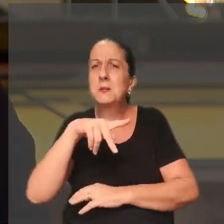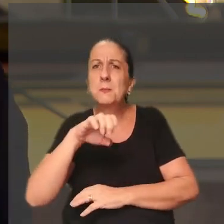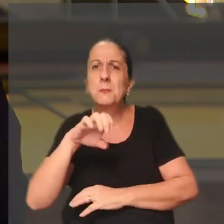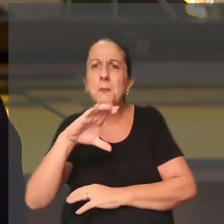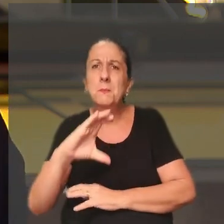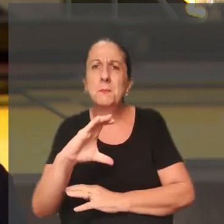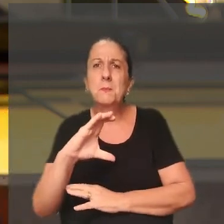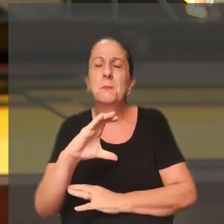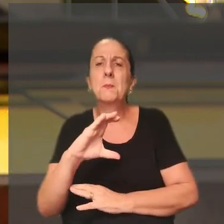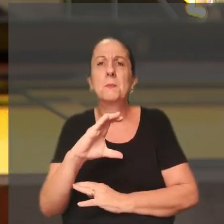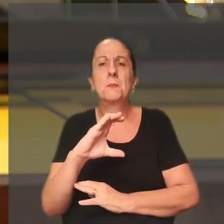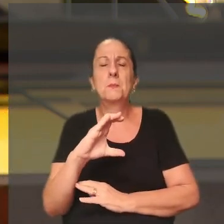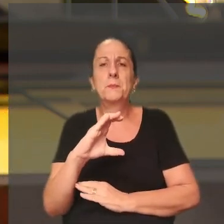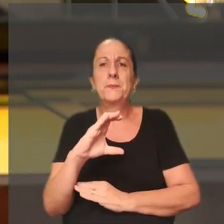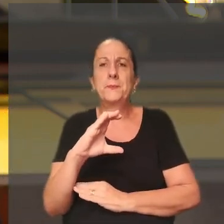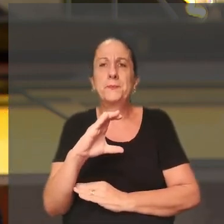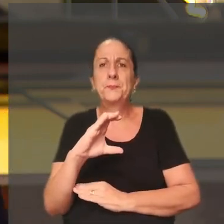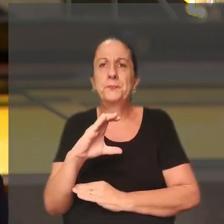PEC que